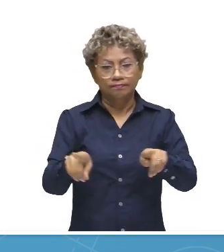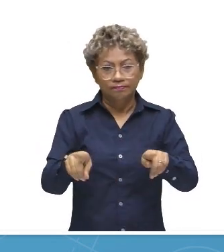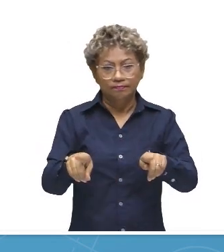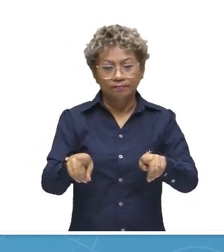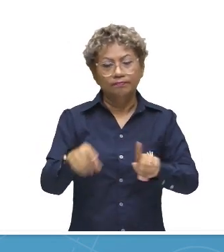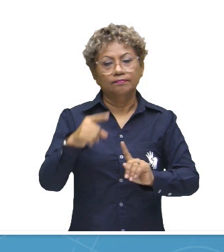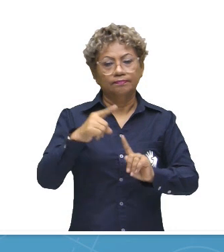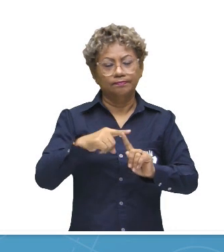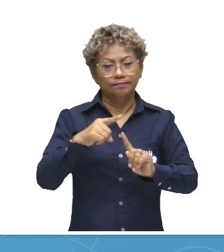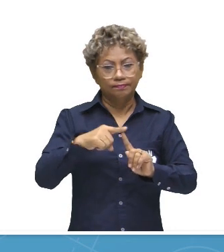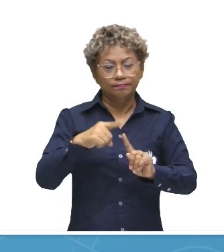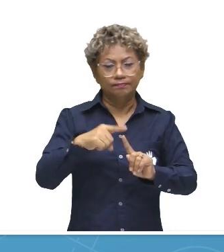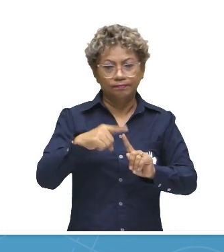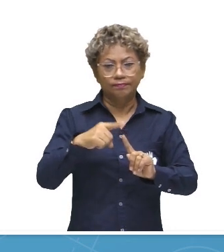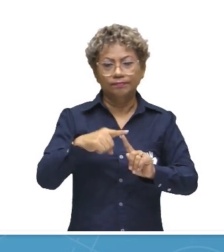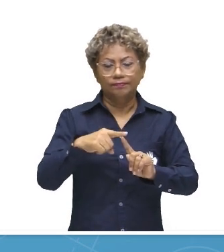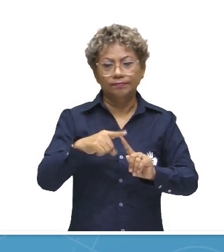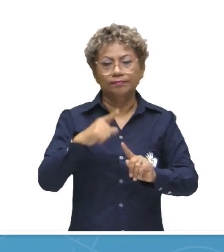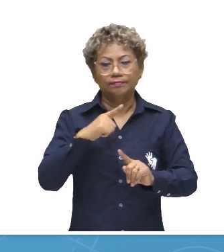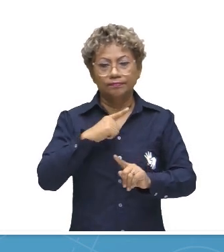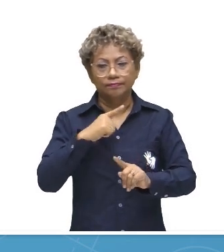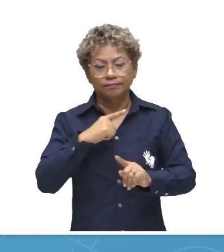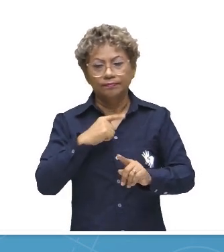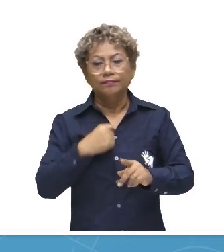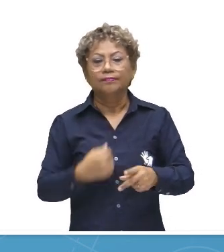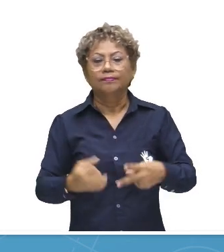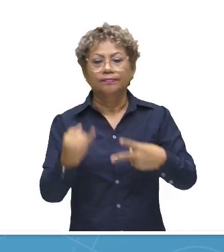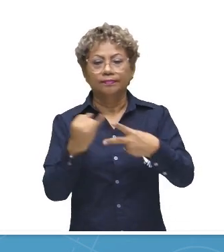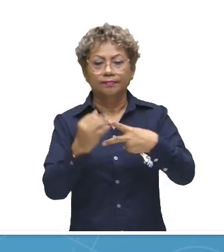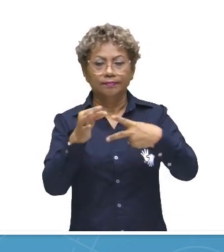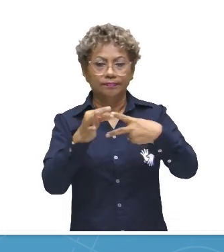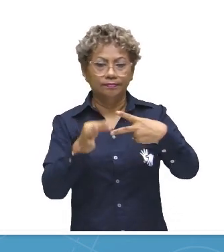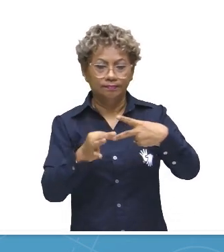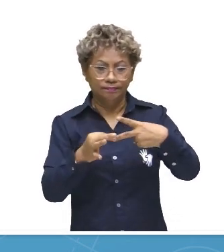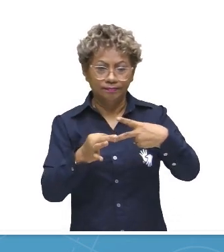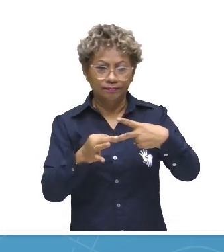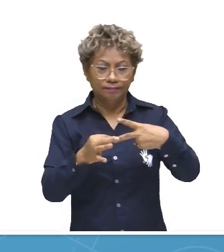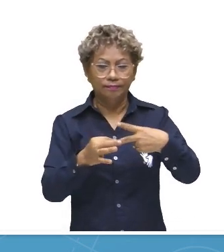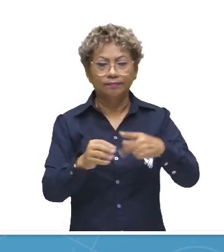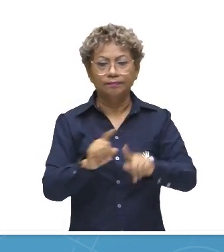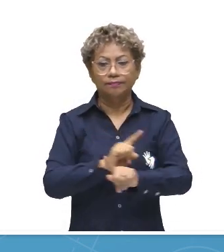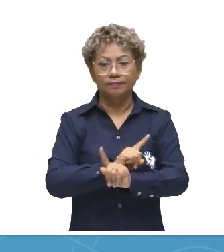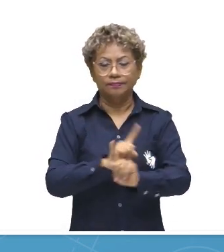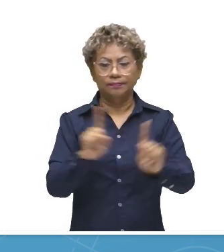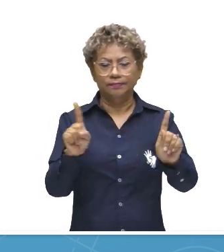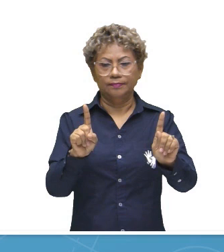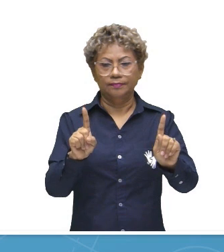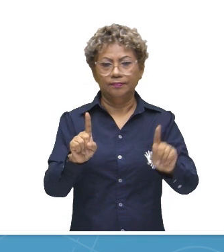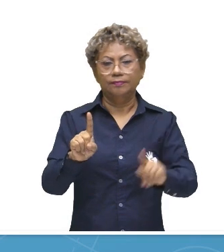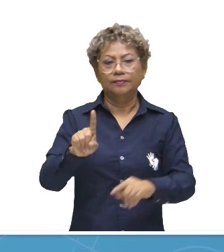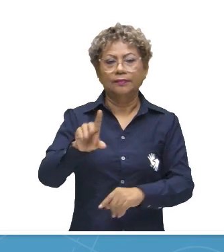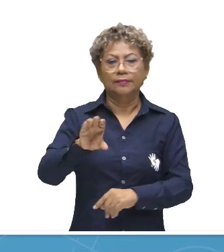qual nós podemos identificar o nosso polígono que não é convexo.